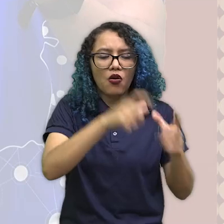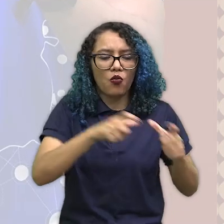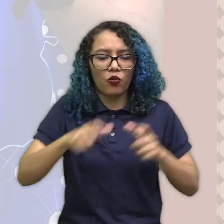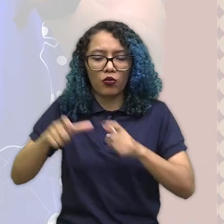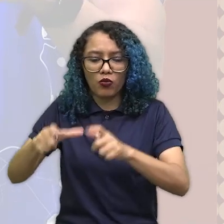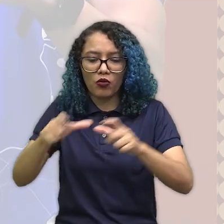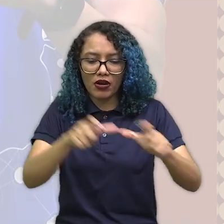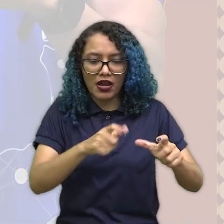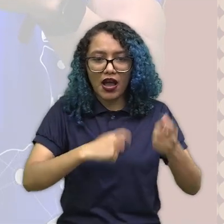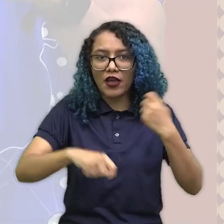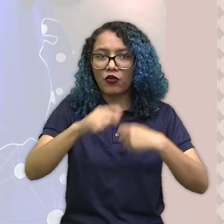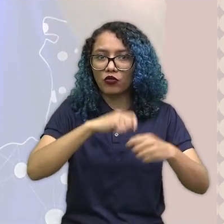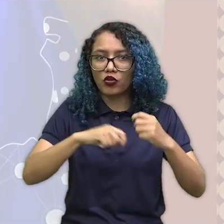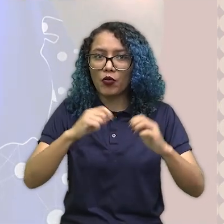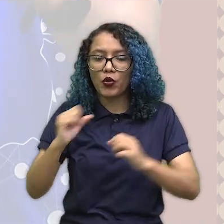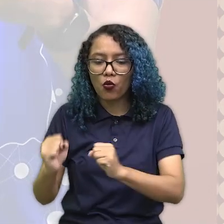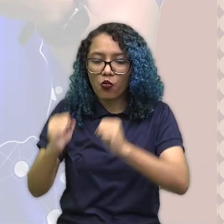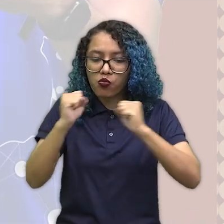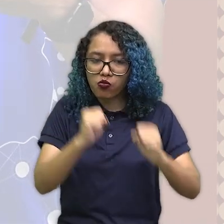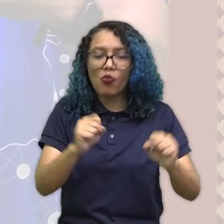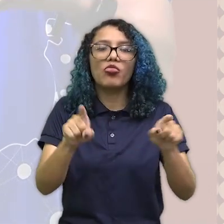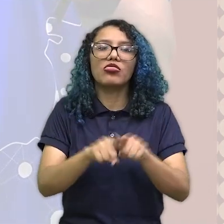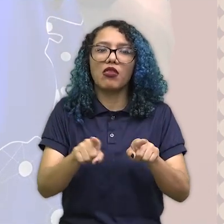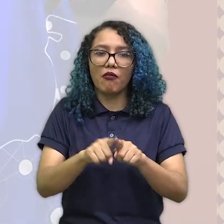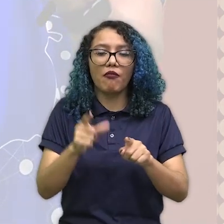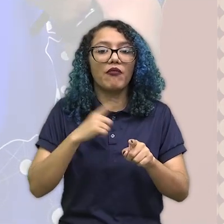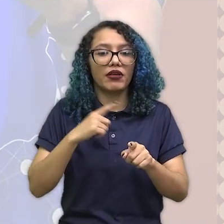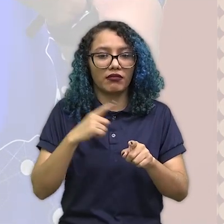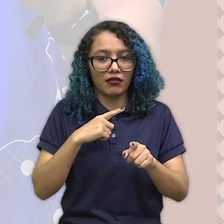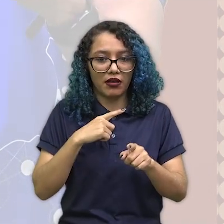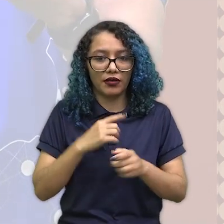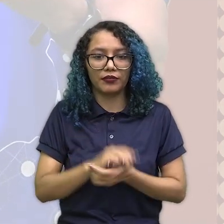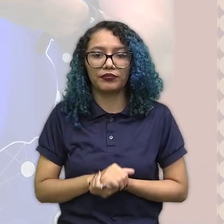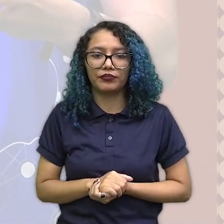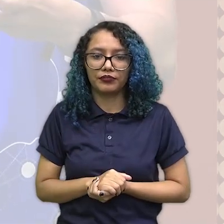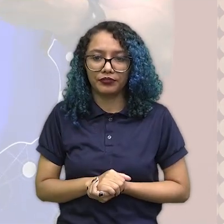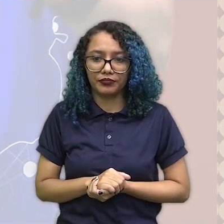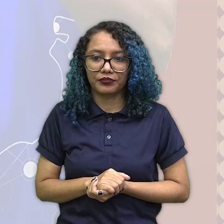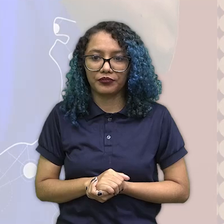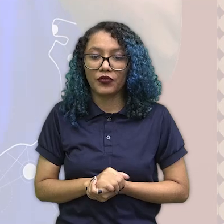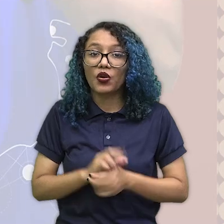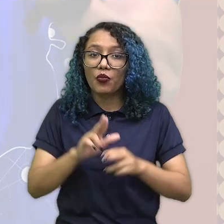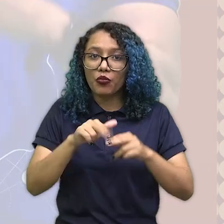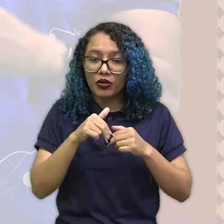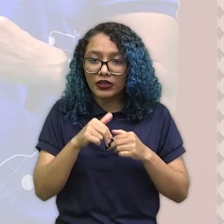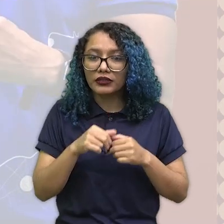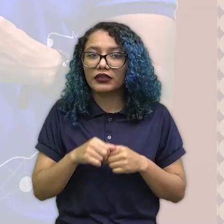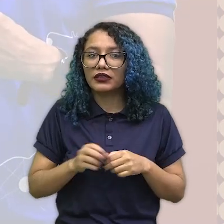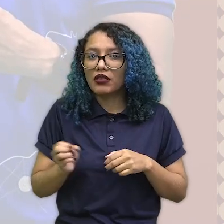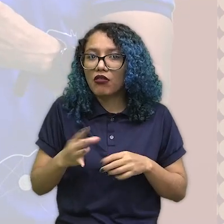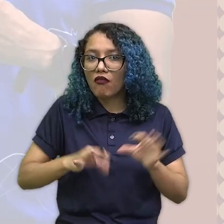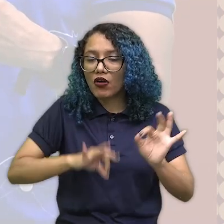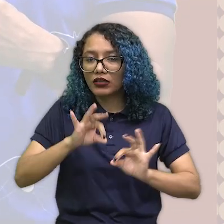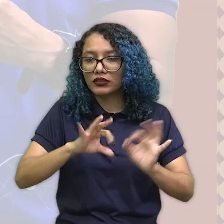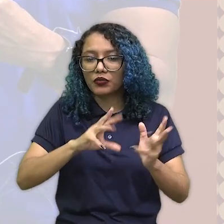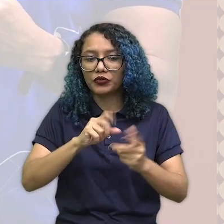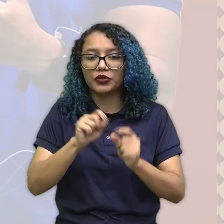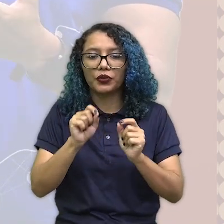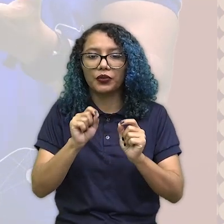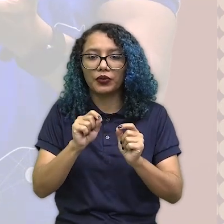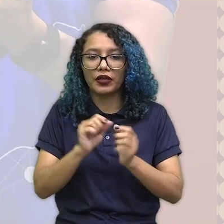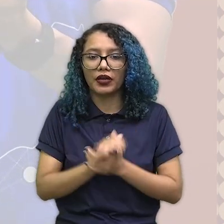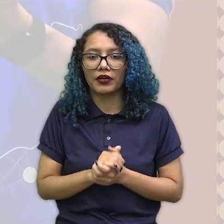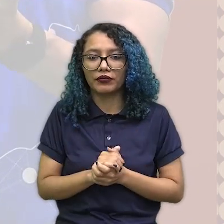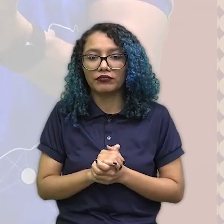econômicos espalhados ali pelo mundo. Então, a partir desse entendimento, a gente define essa nova ordem geopolítica mundial